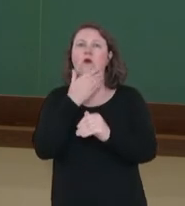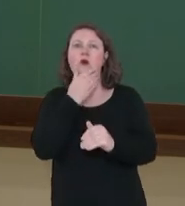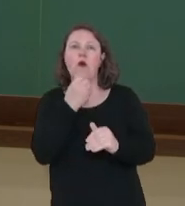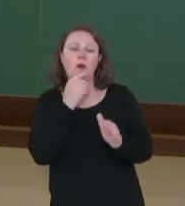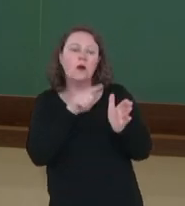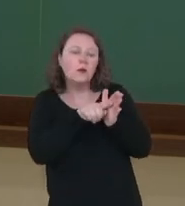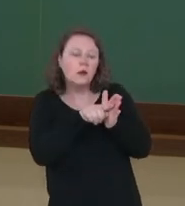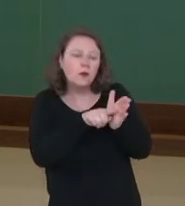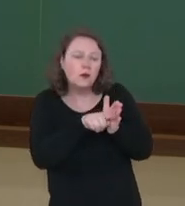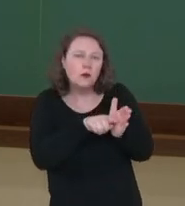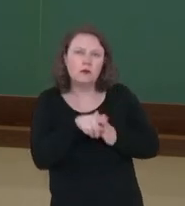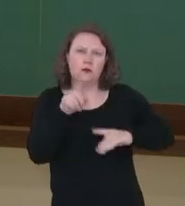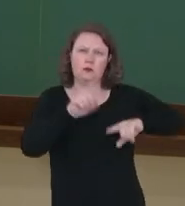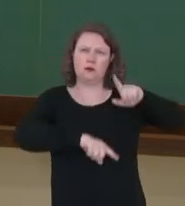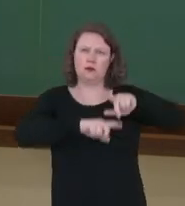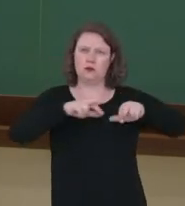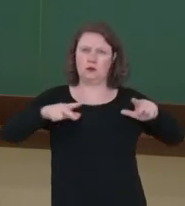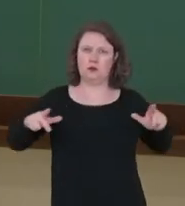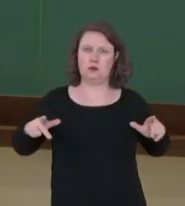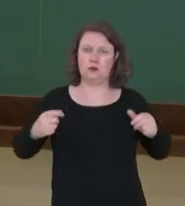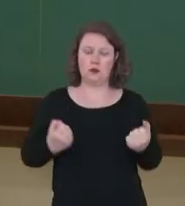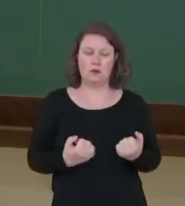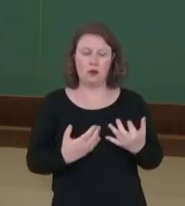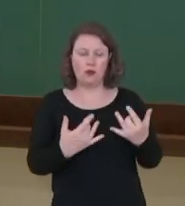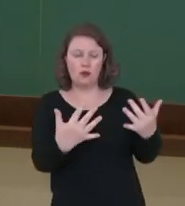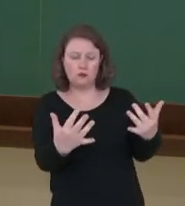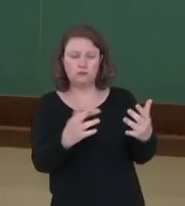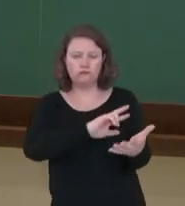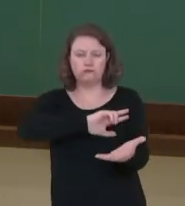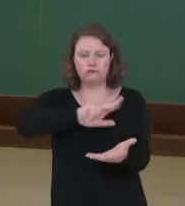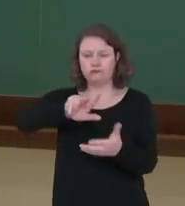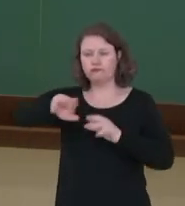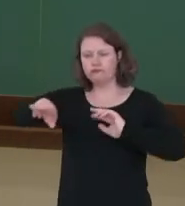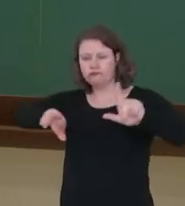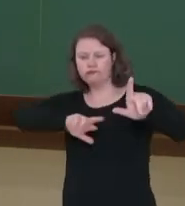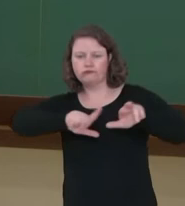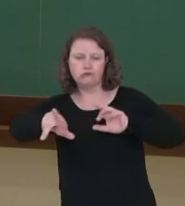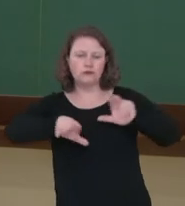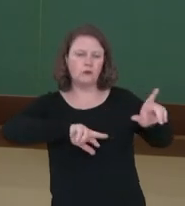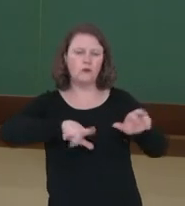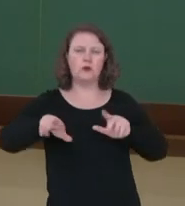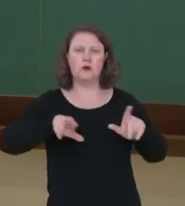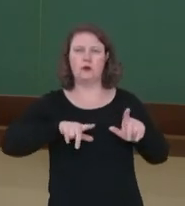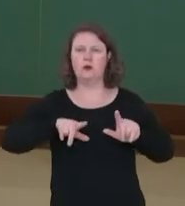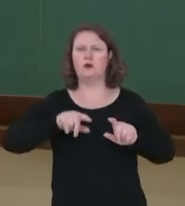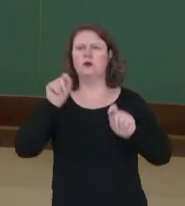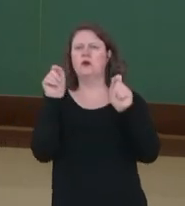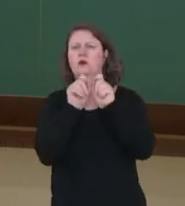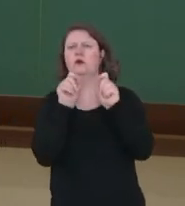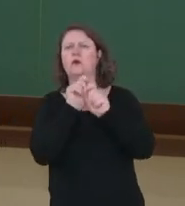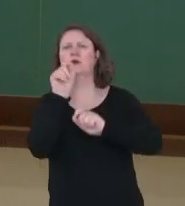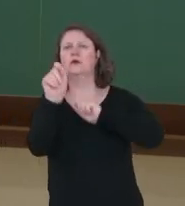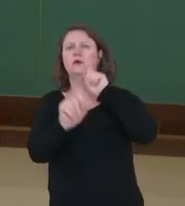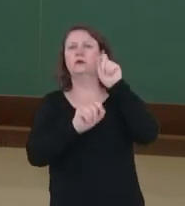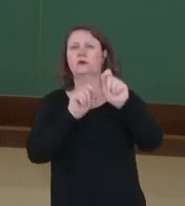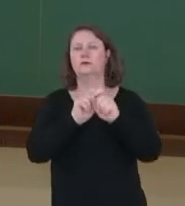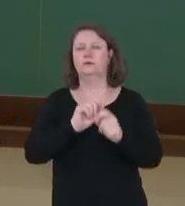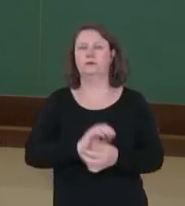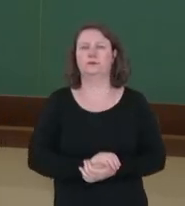pega materiais de plantas diferentes, esse material genético de plantas diferentes, o que, que ele faz? Então ele vai